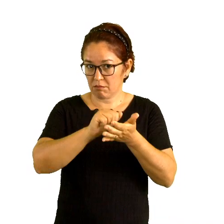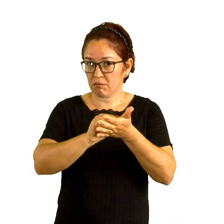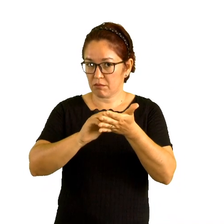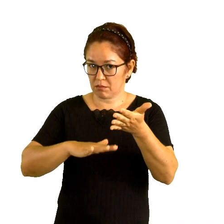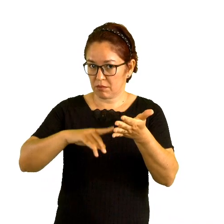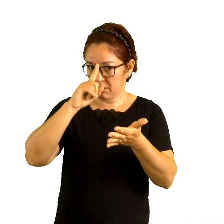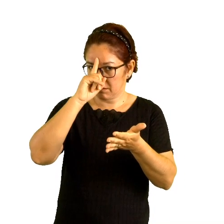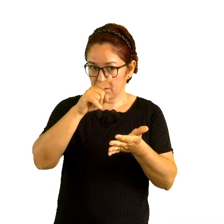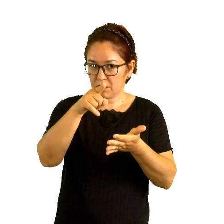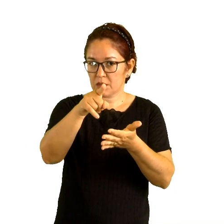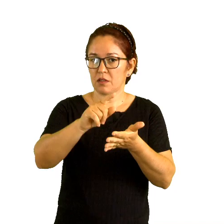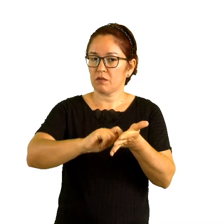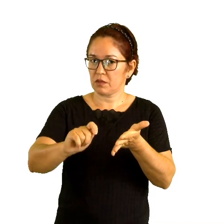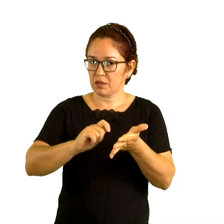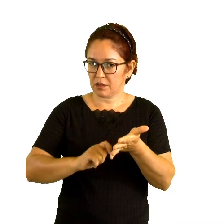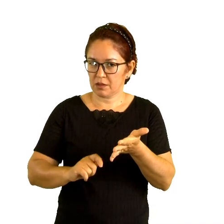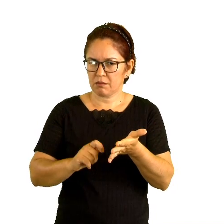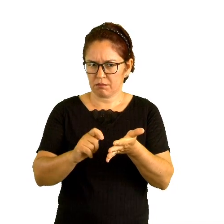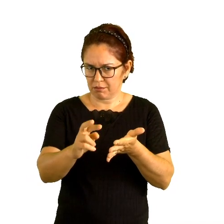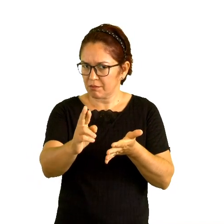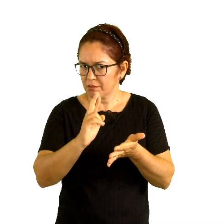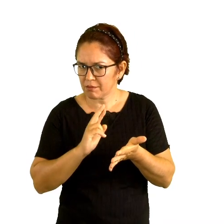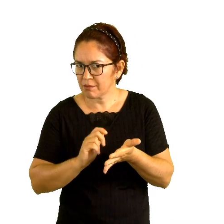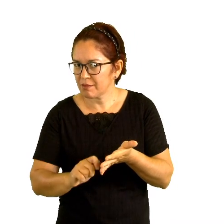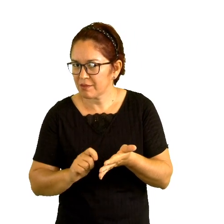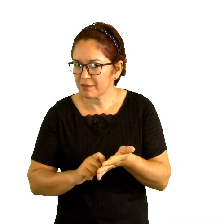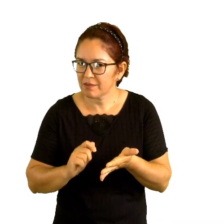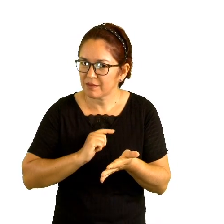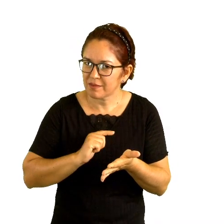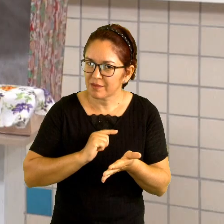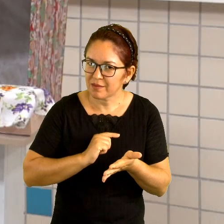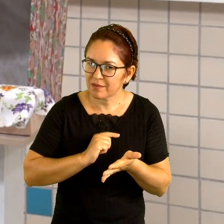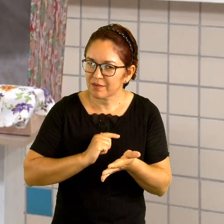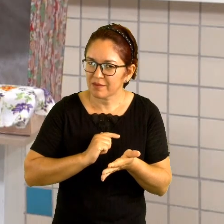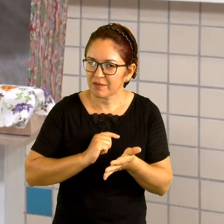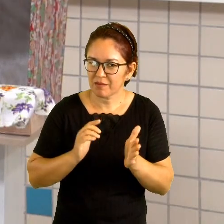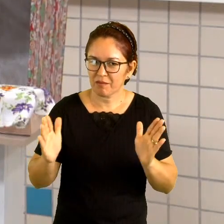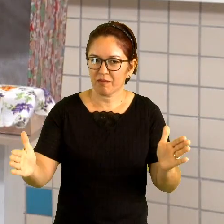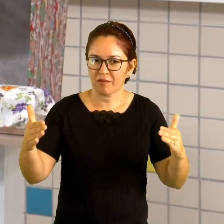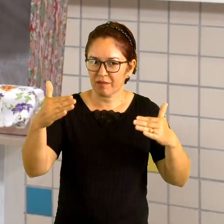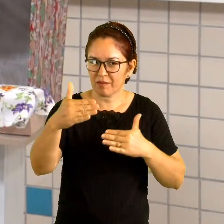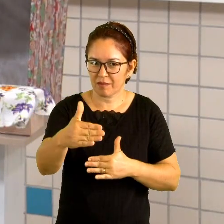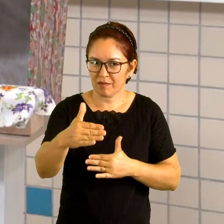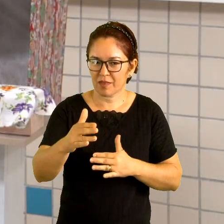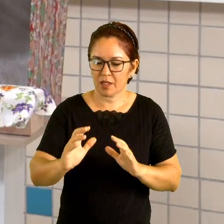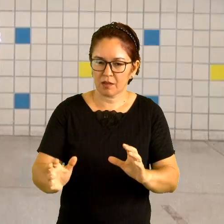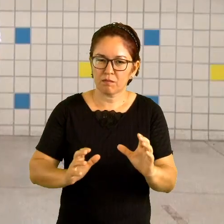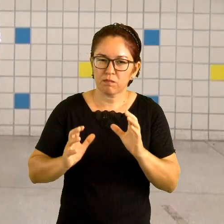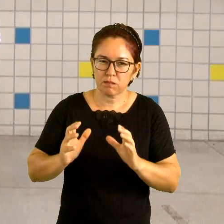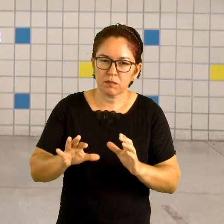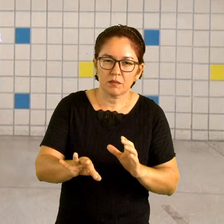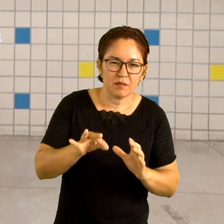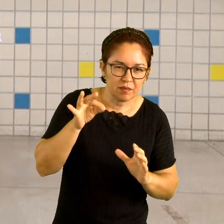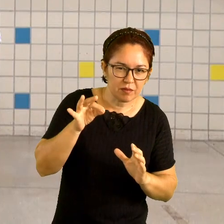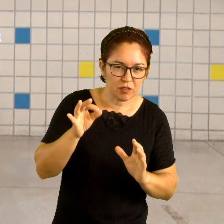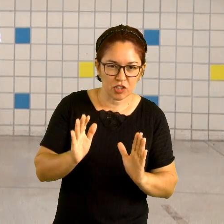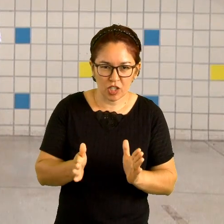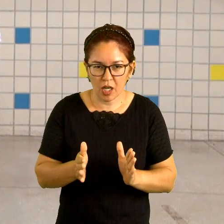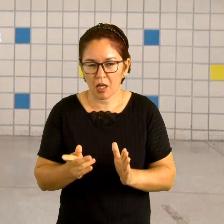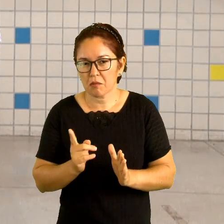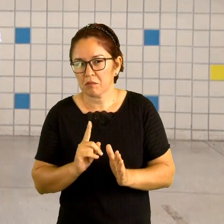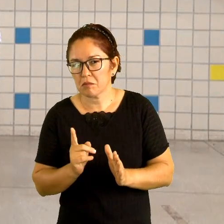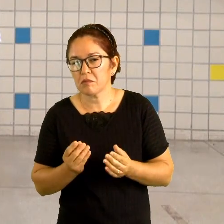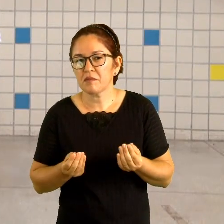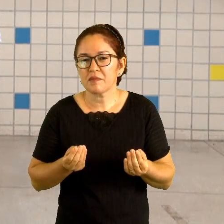mesmo? Fizeram? Exploraram a caixinha de palavras? Exploraram ou já fizeram